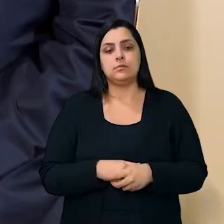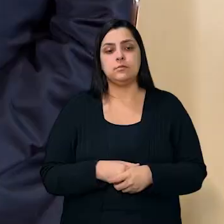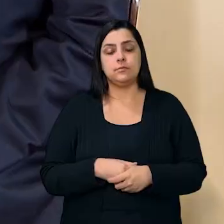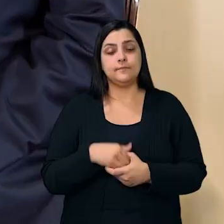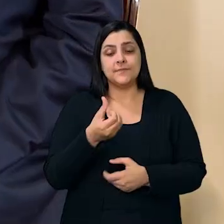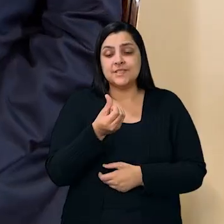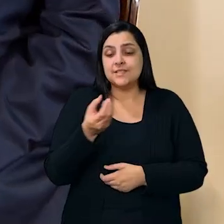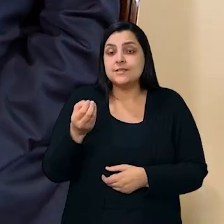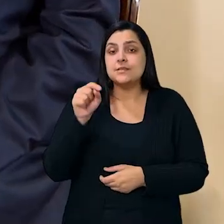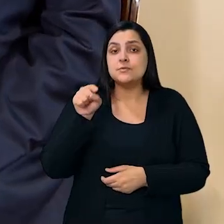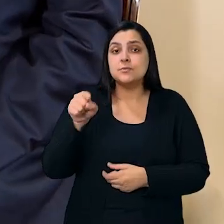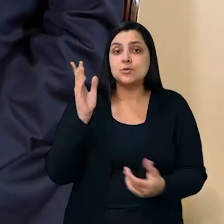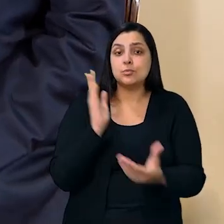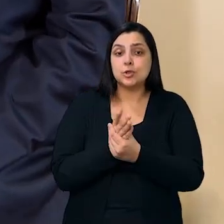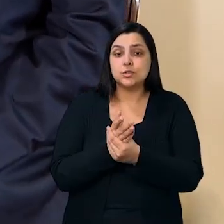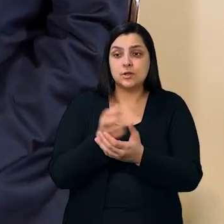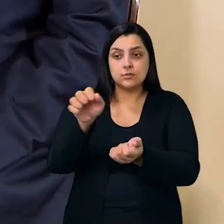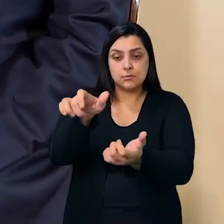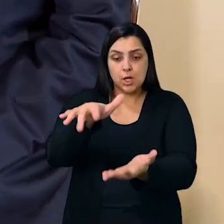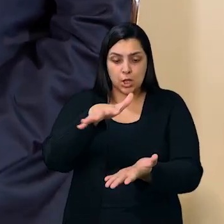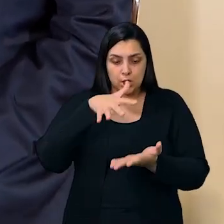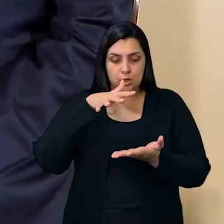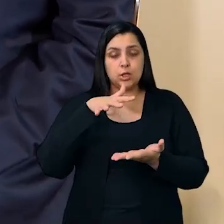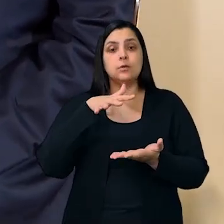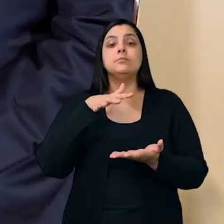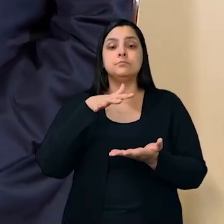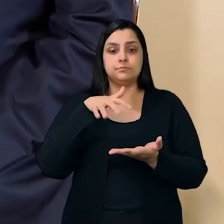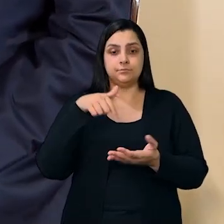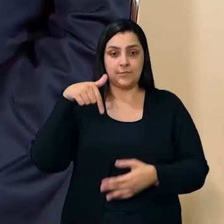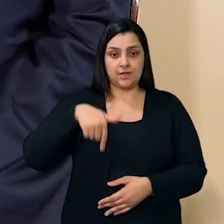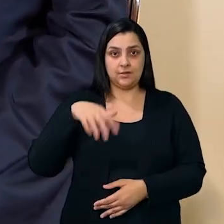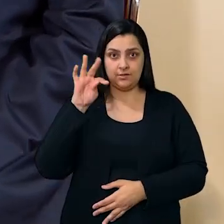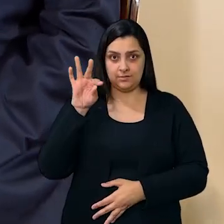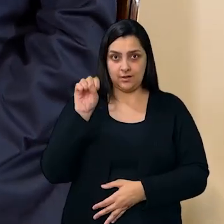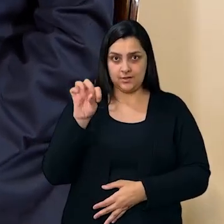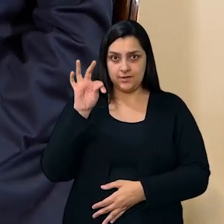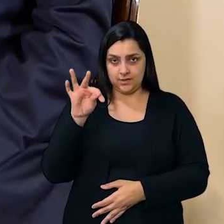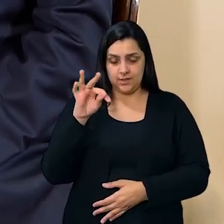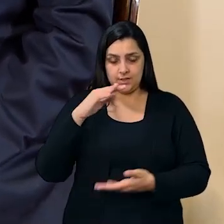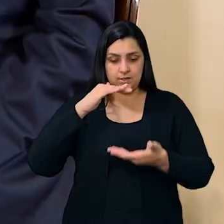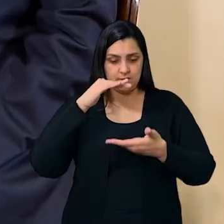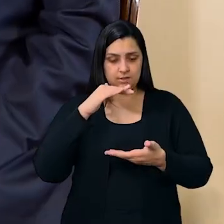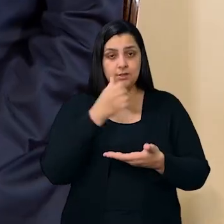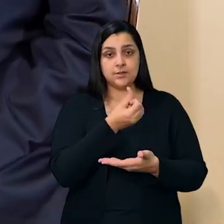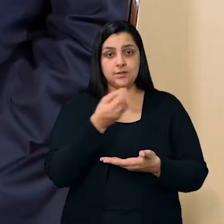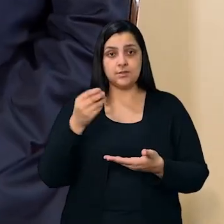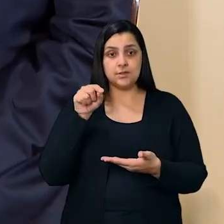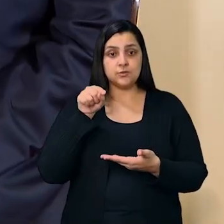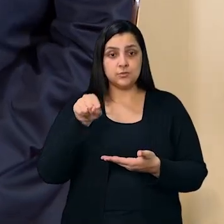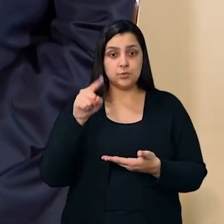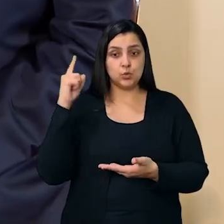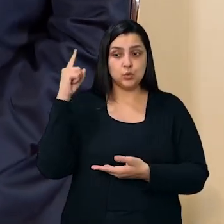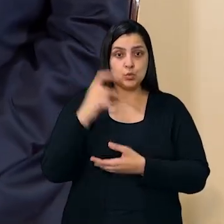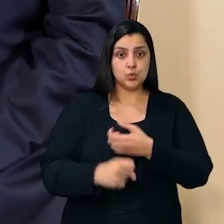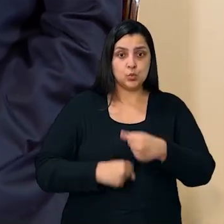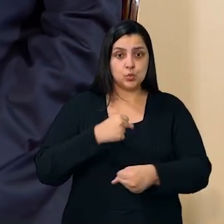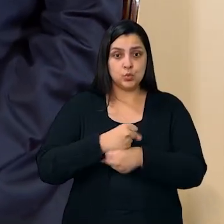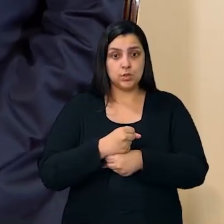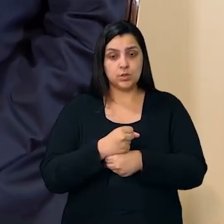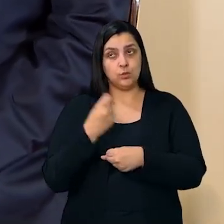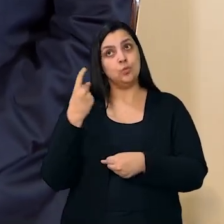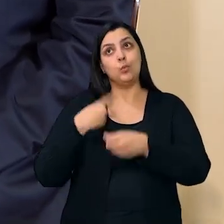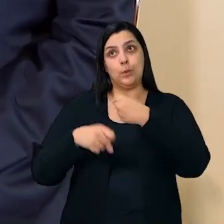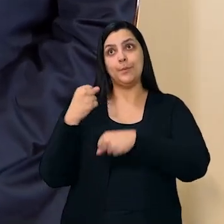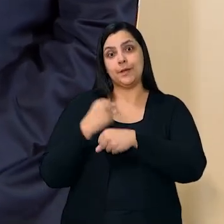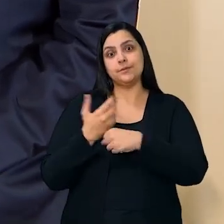Desses 600 mil processos que chegam ao Tribunal Superior do Trabalho por ano, não é? Como no caso do